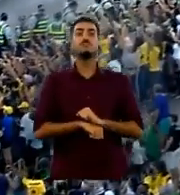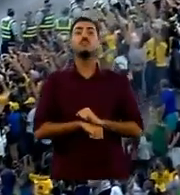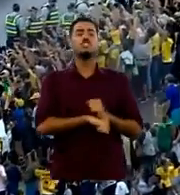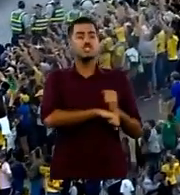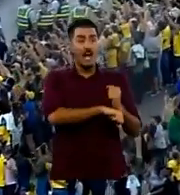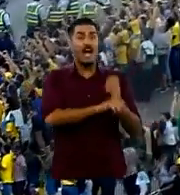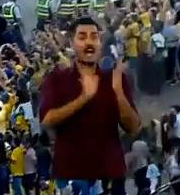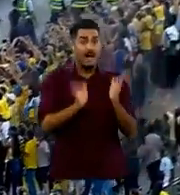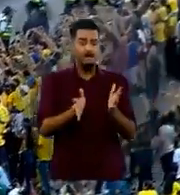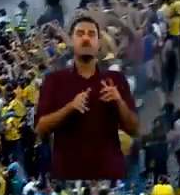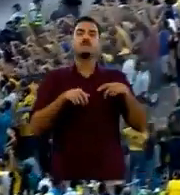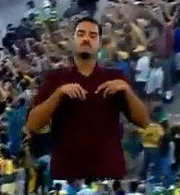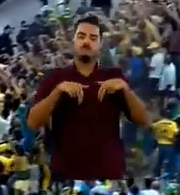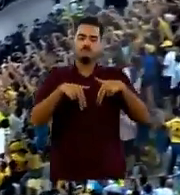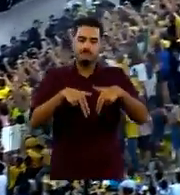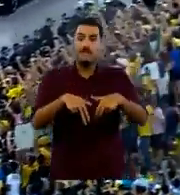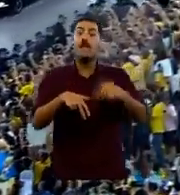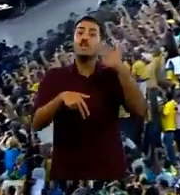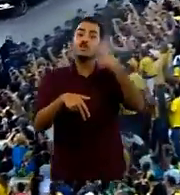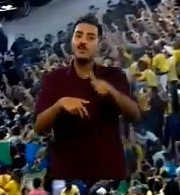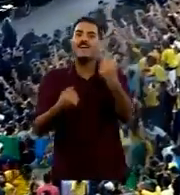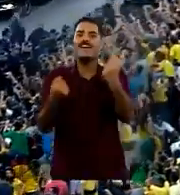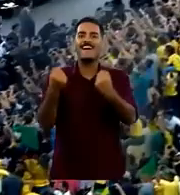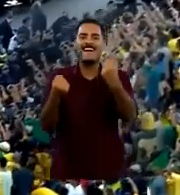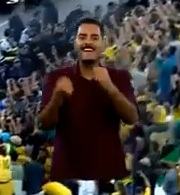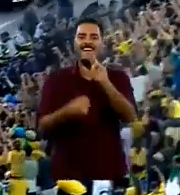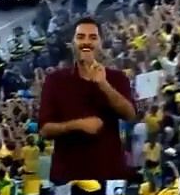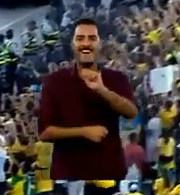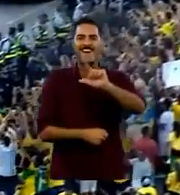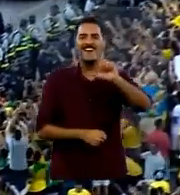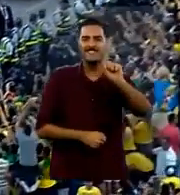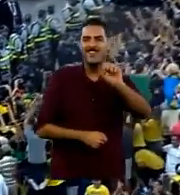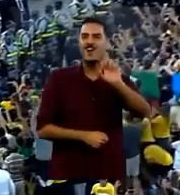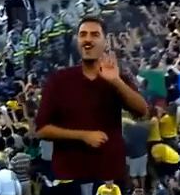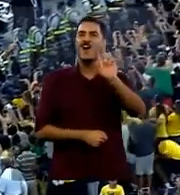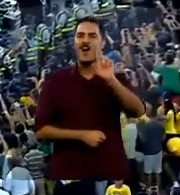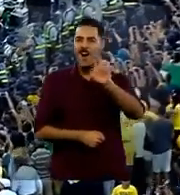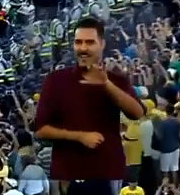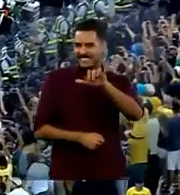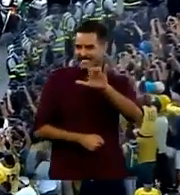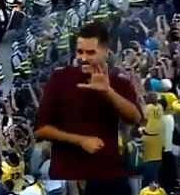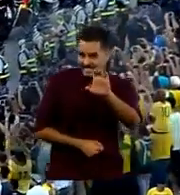entrou novamente no Rolls Royce, novamente em carro aberto para o Palácio do